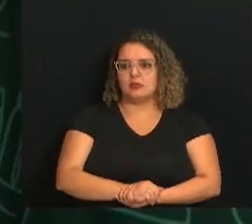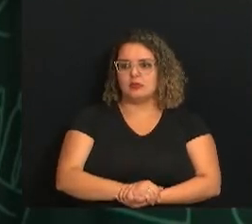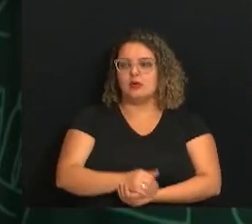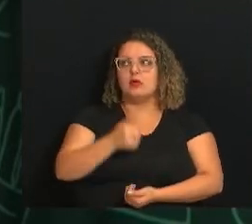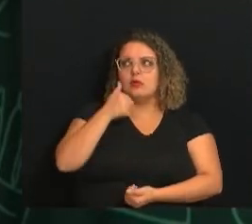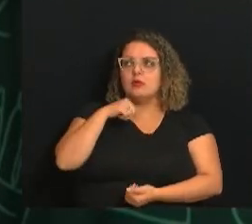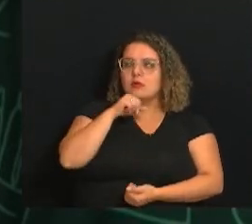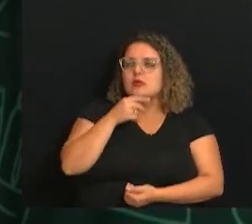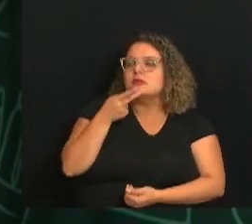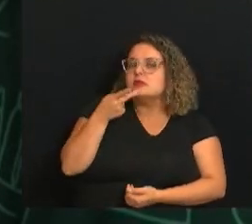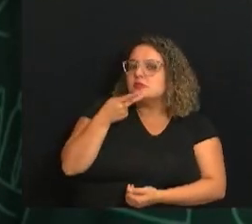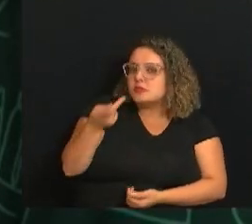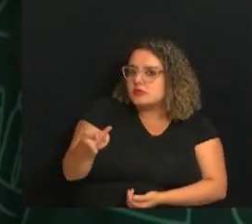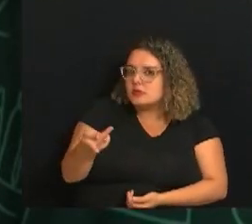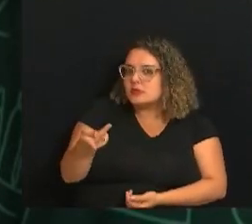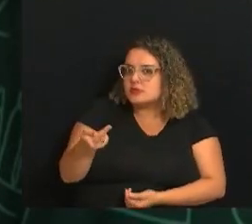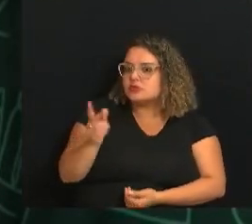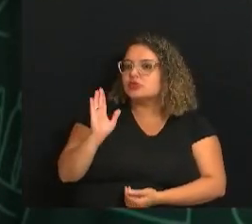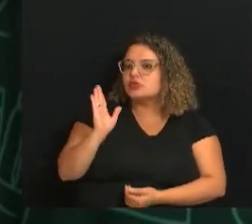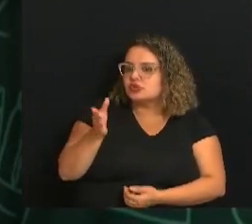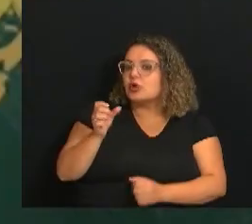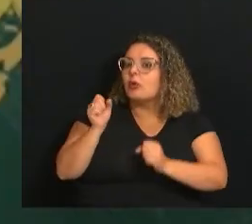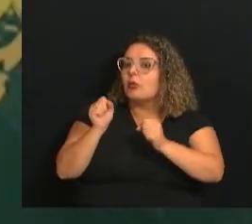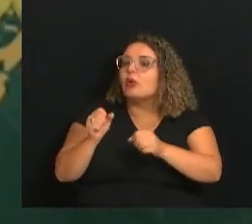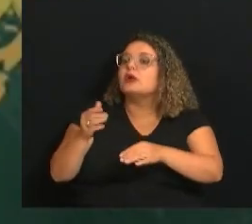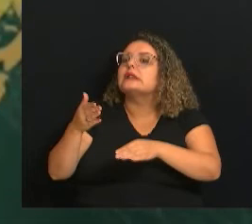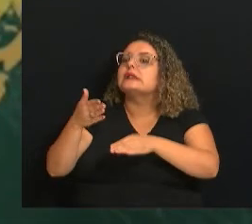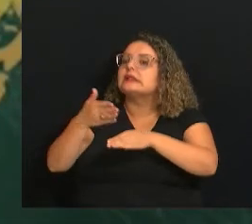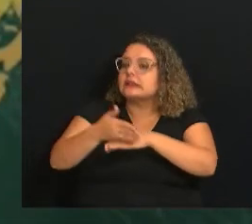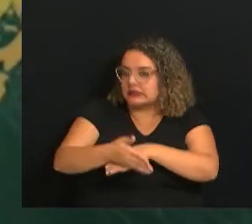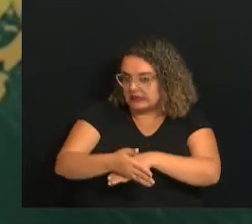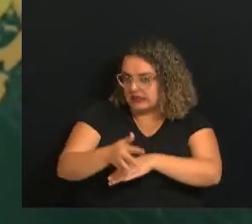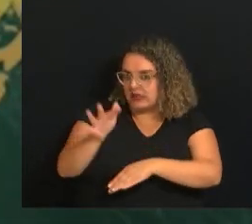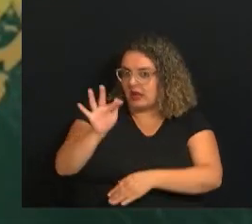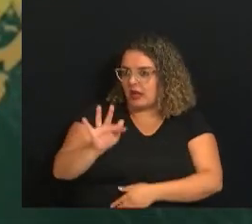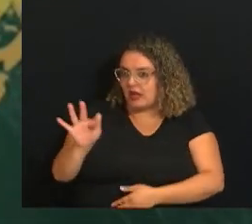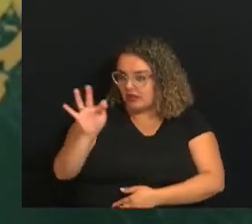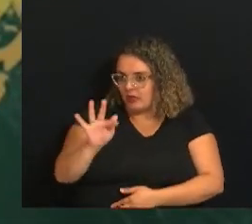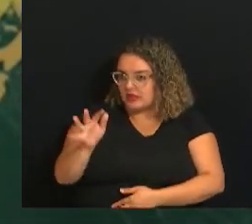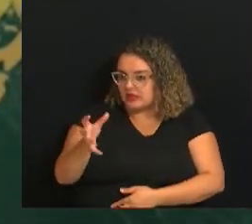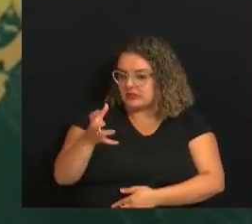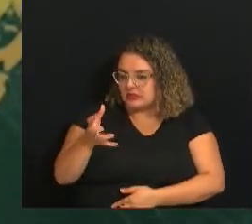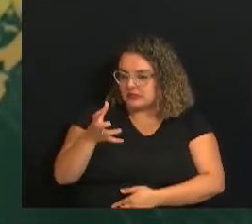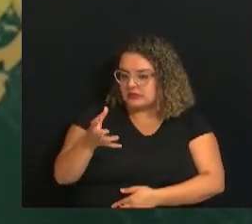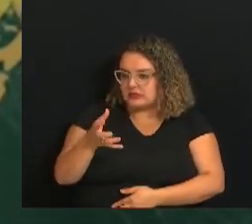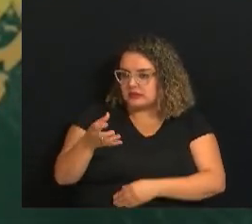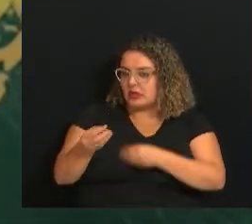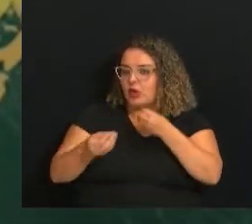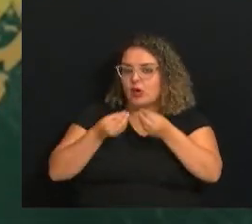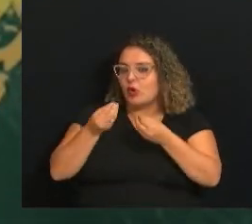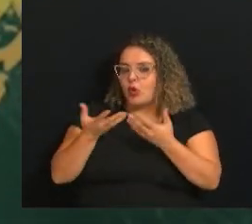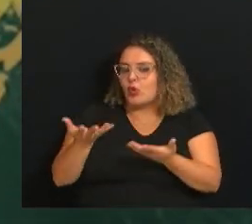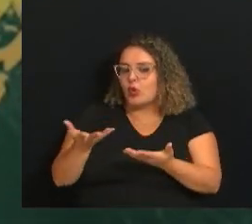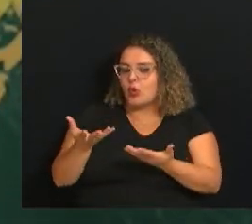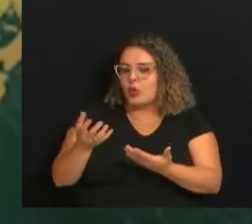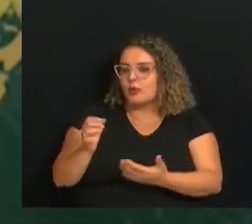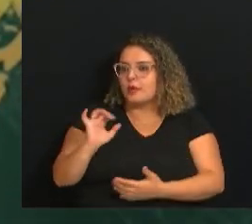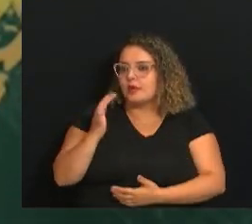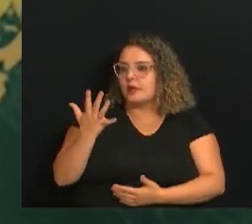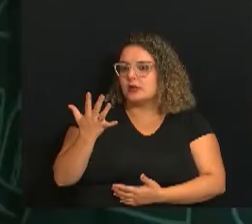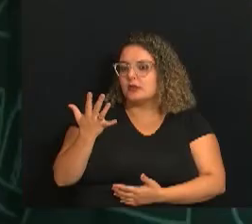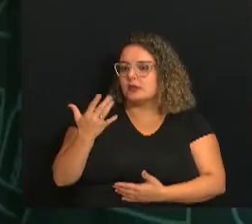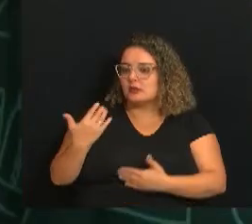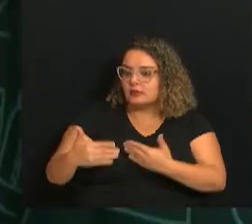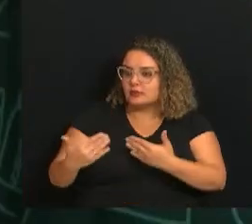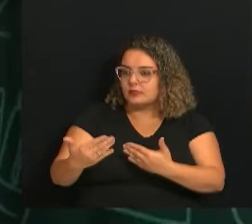mim aqui que ele já poderia, né, fazer faculdade se quisesse. Conta pra gente, por favor, como que funciona toda essa